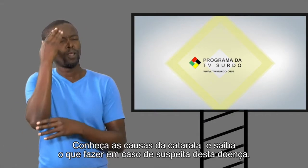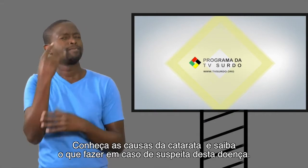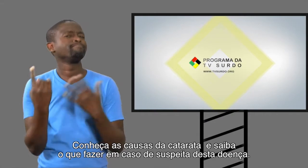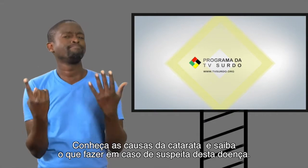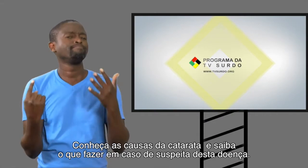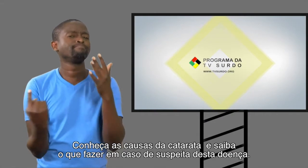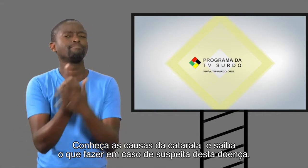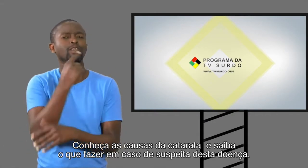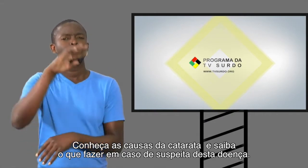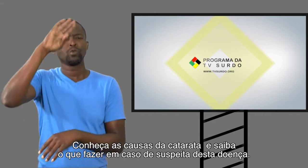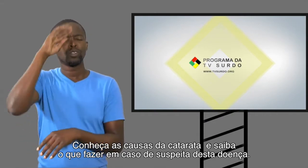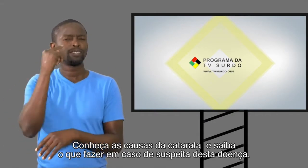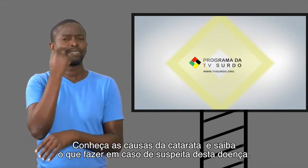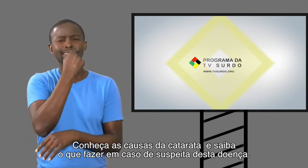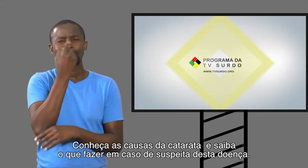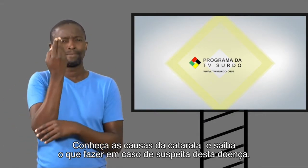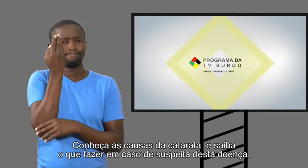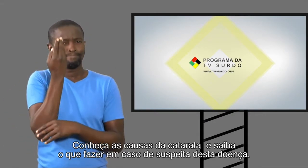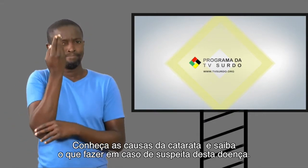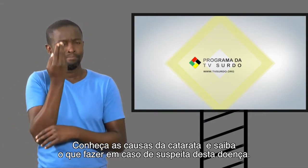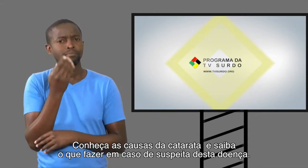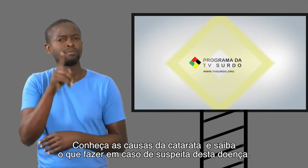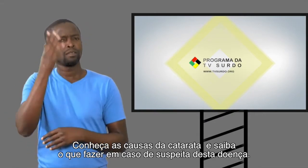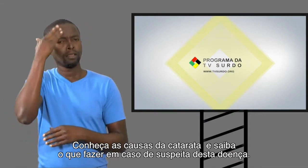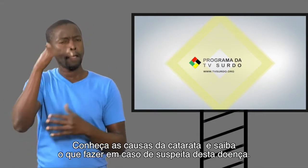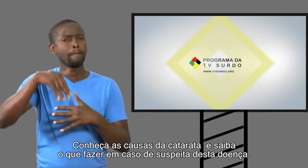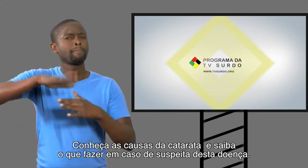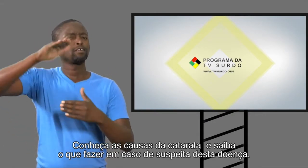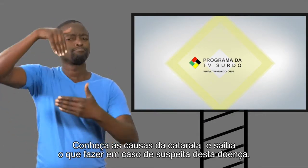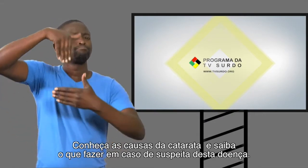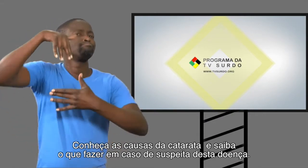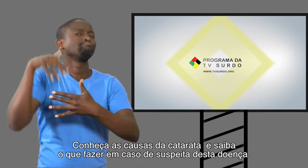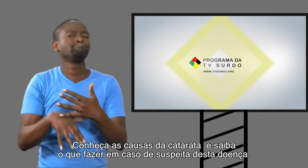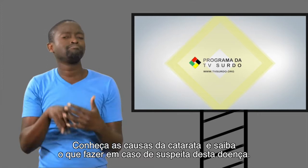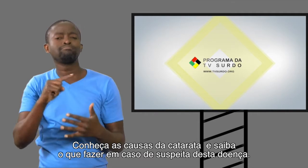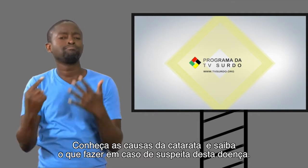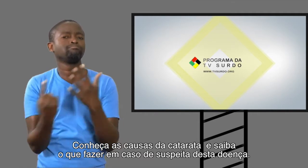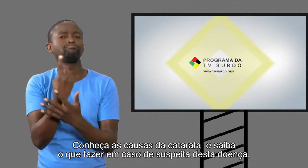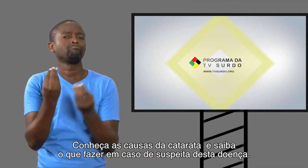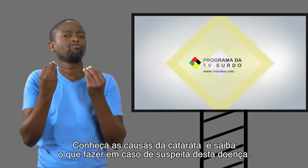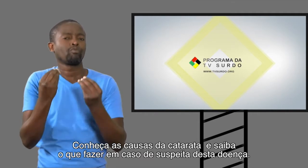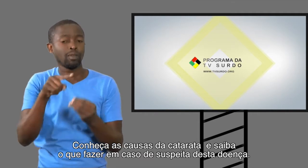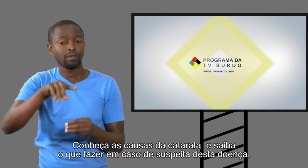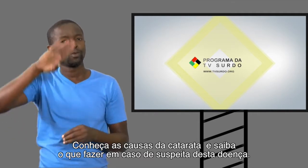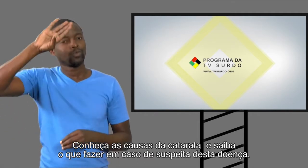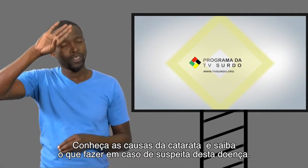Conheça as causas da catarata e saiba o que fazer em caso de suspeita desta doença.